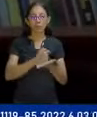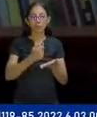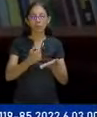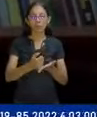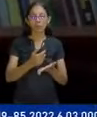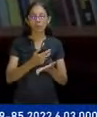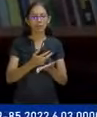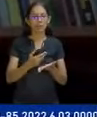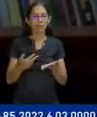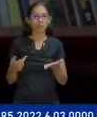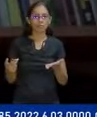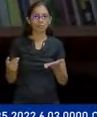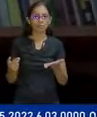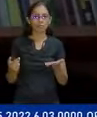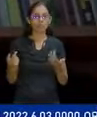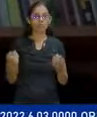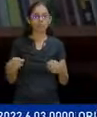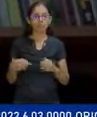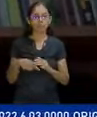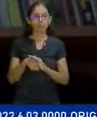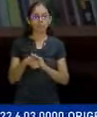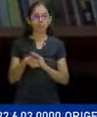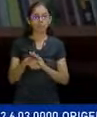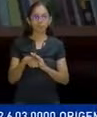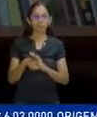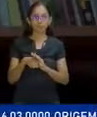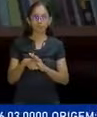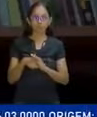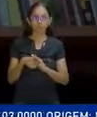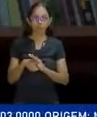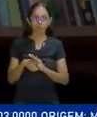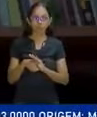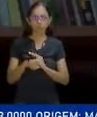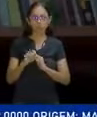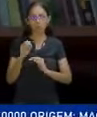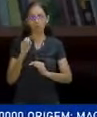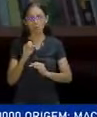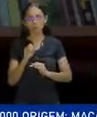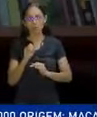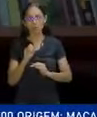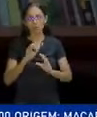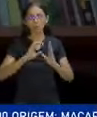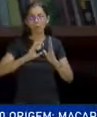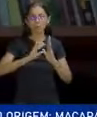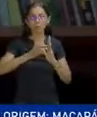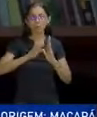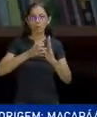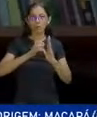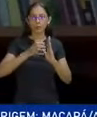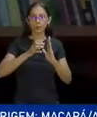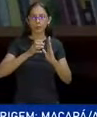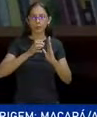documentáveis para a verificação de se o partido